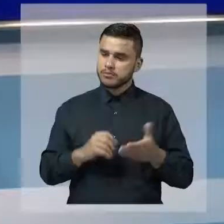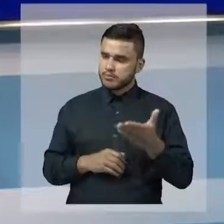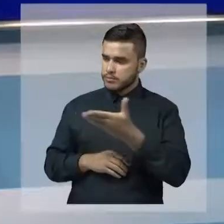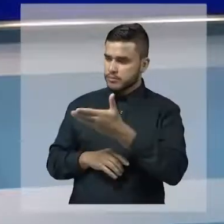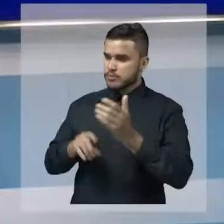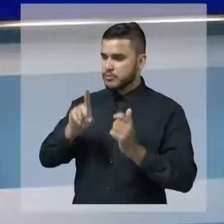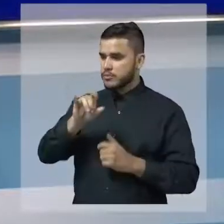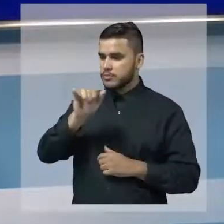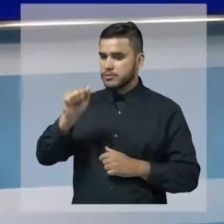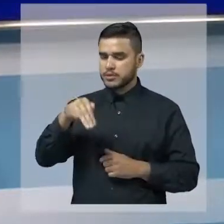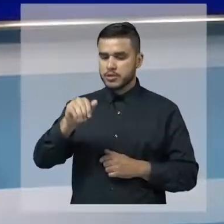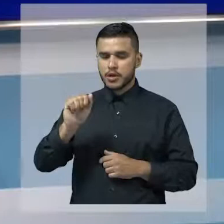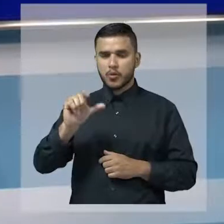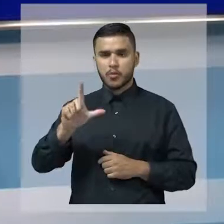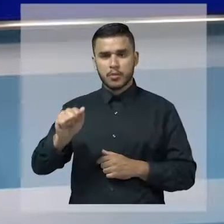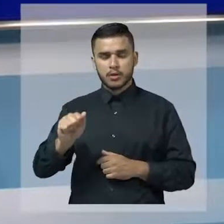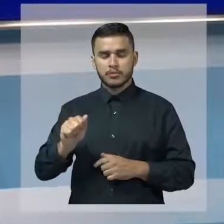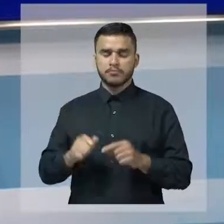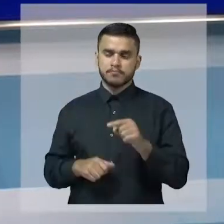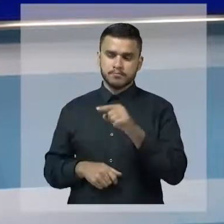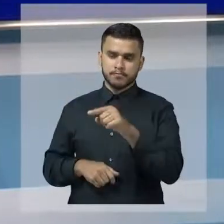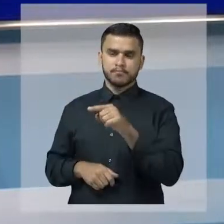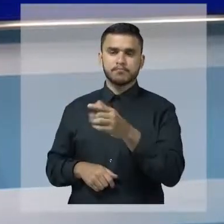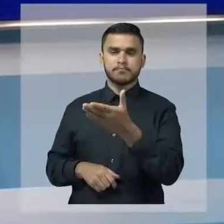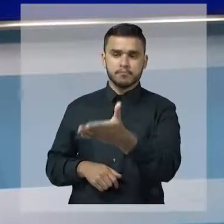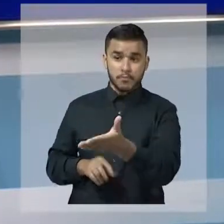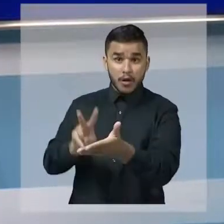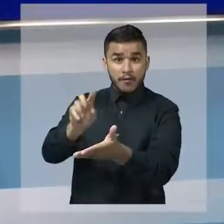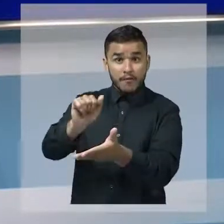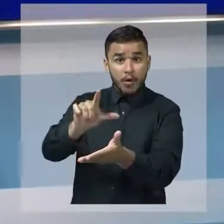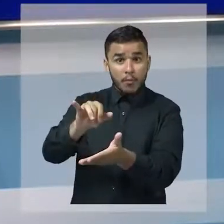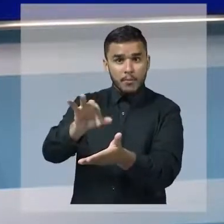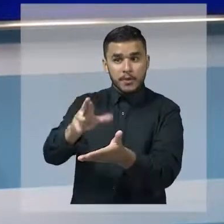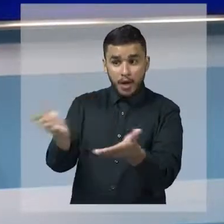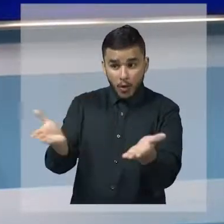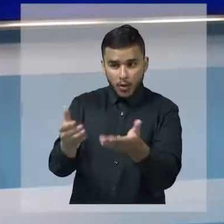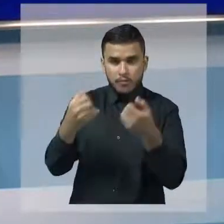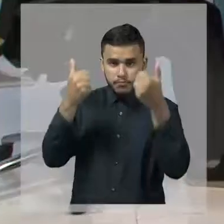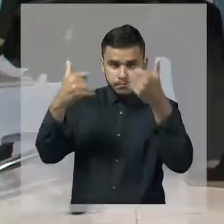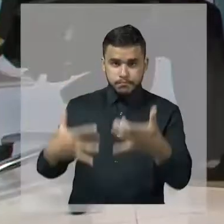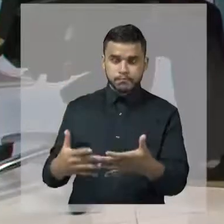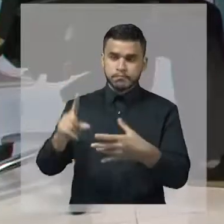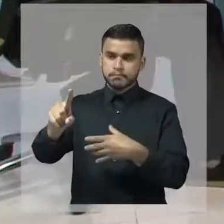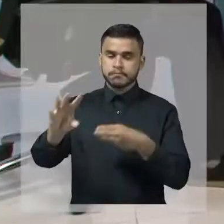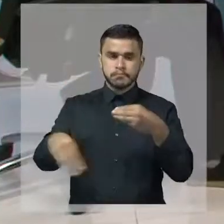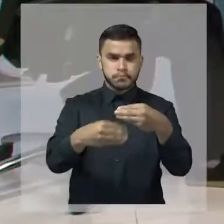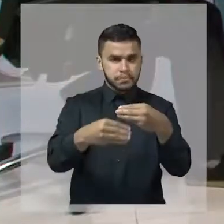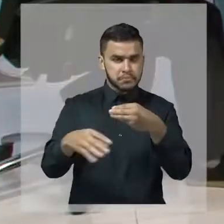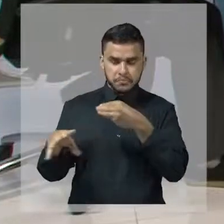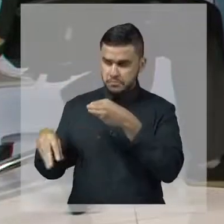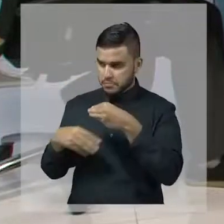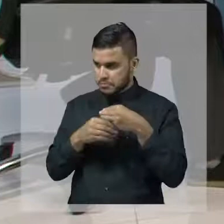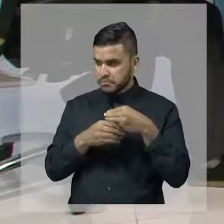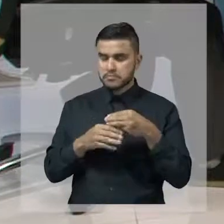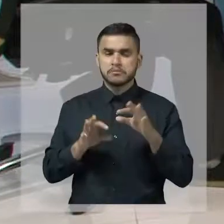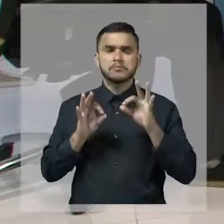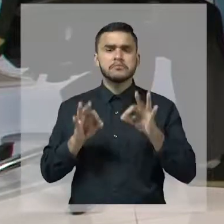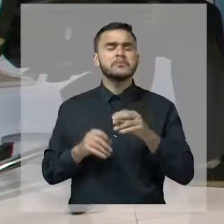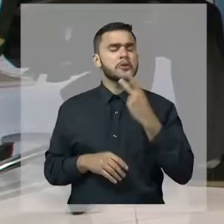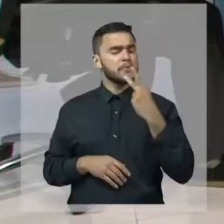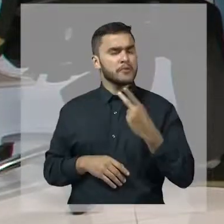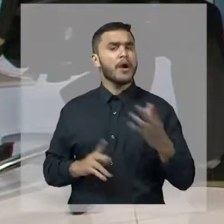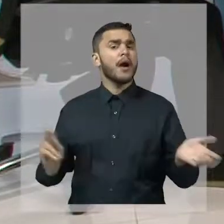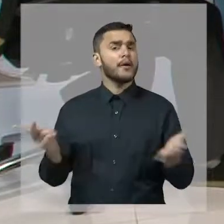que disse o professor Valmir Pontes, de que há possibilidade, há o risco de